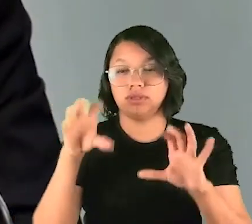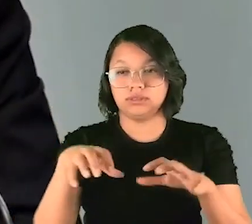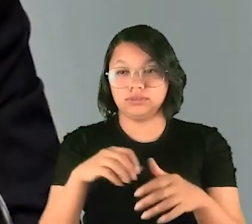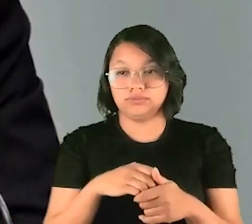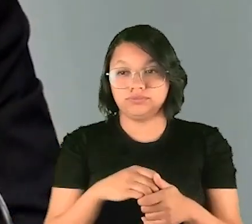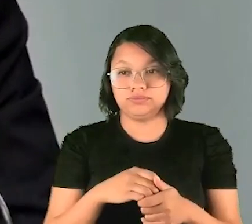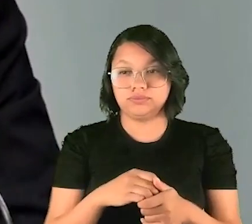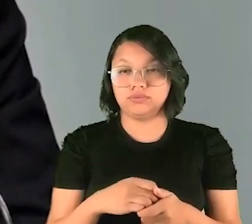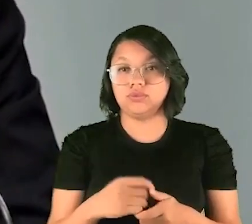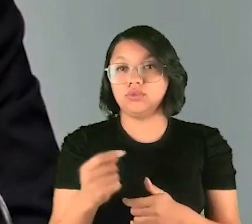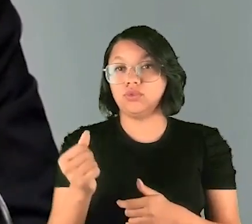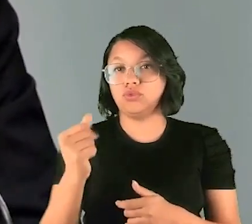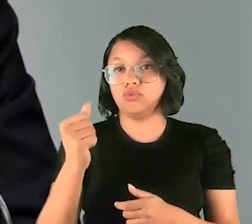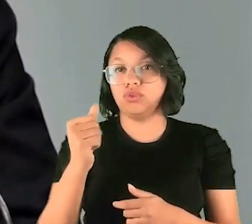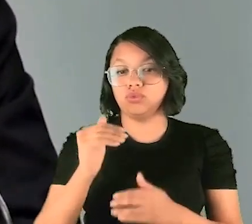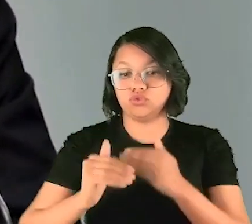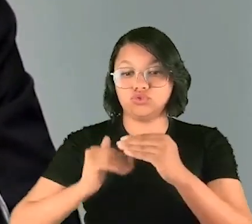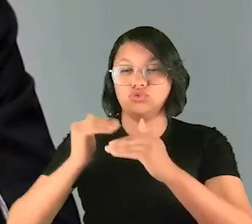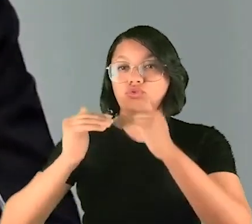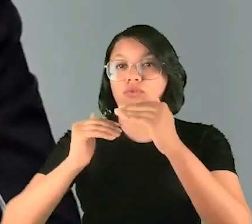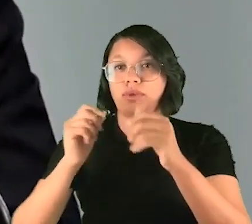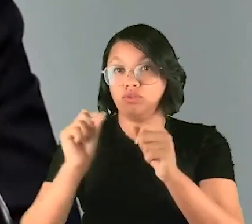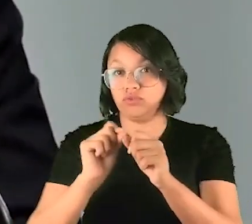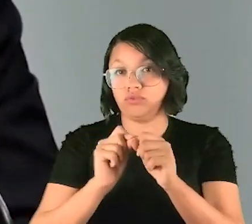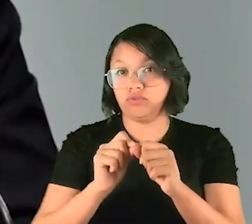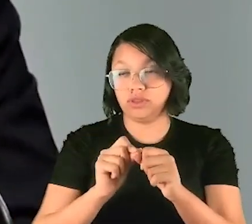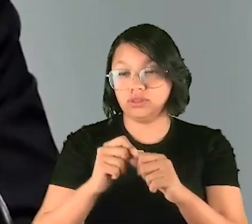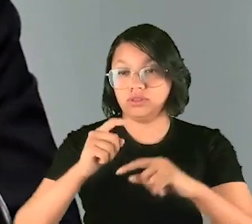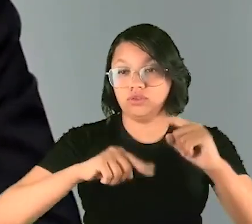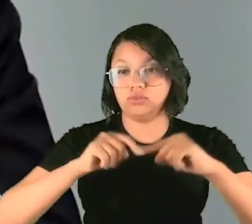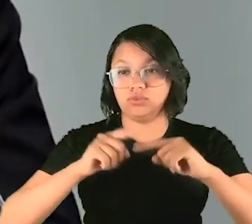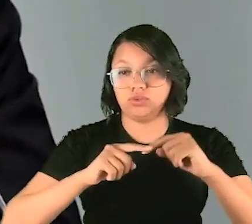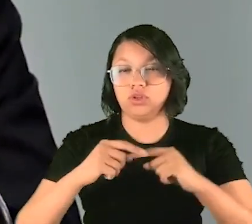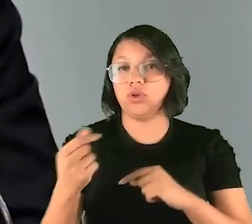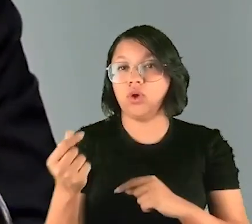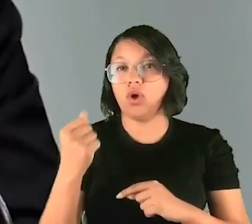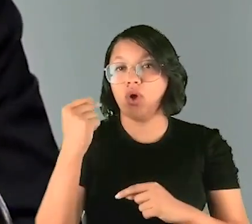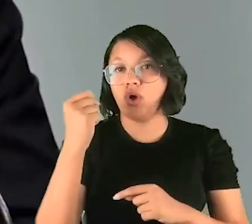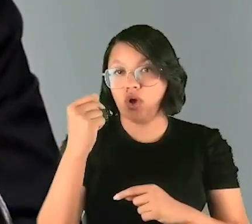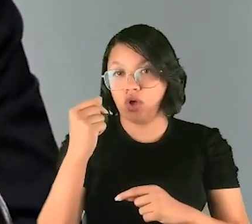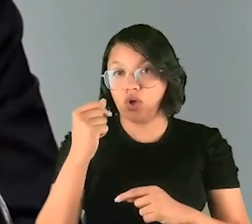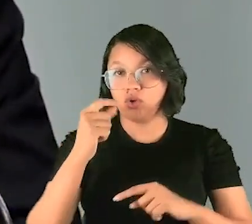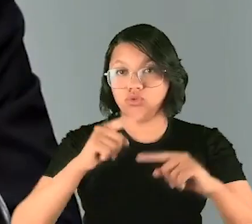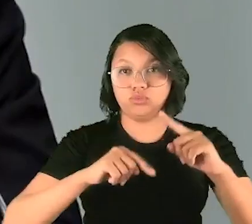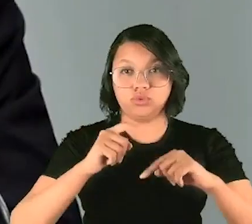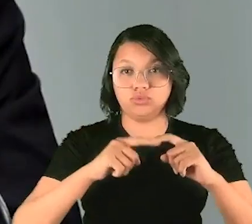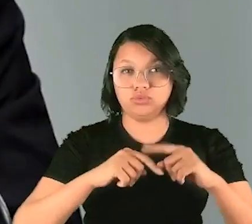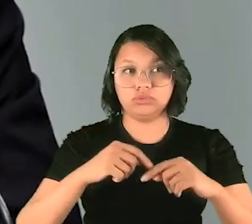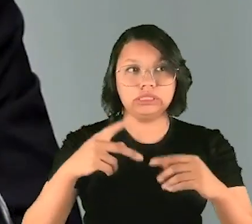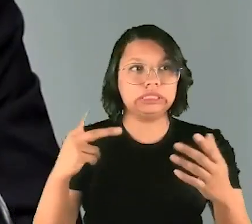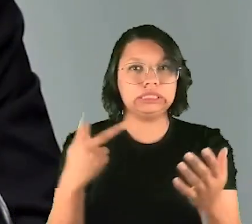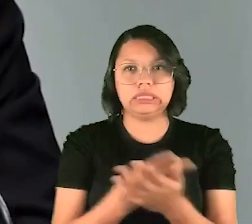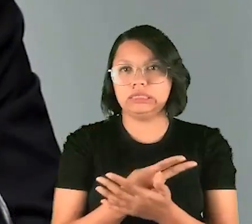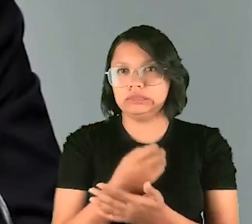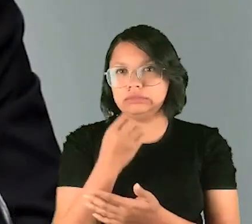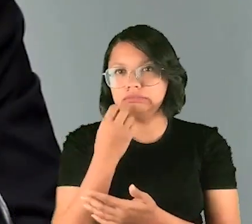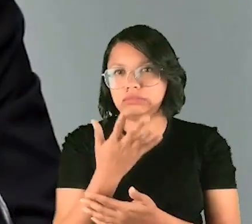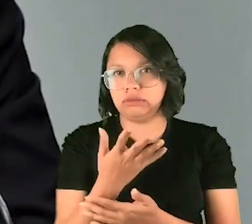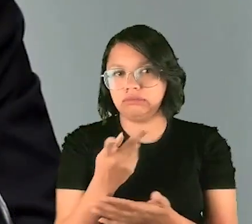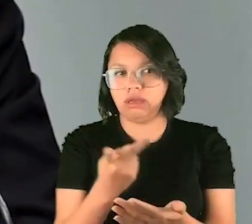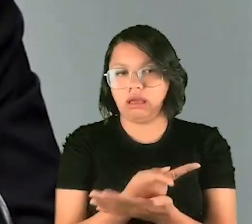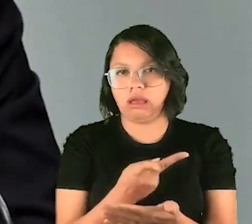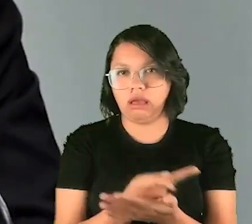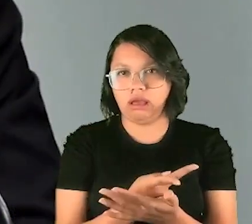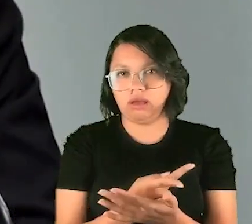no passado, se entendia que o preço seria o seguinte, o custo de desenvolvimento do produto, o custo de desenvolvimento